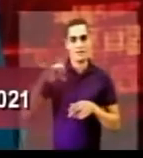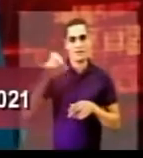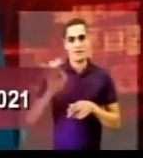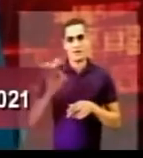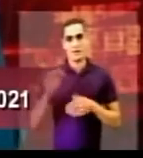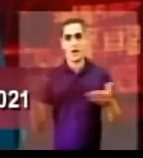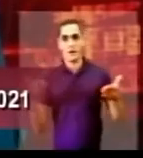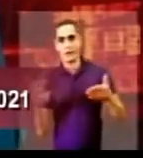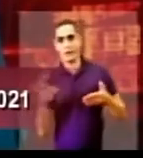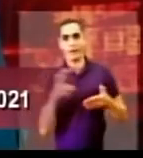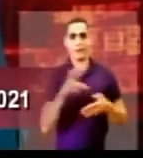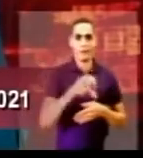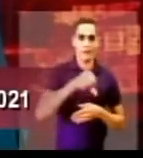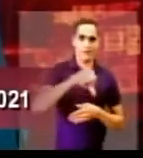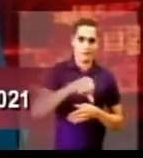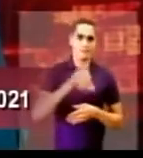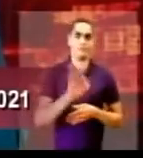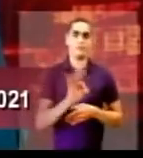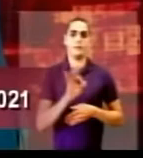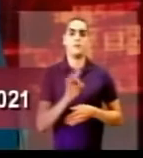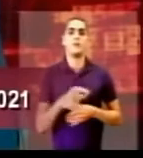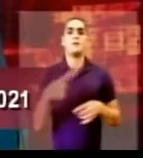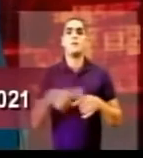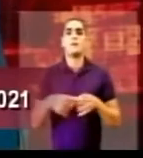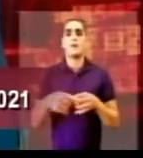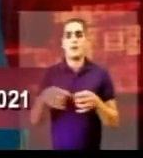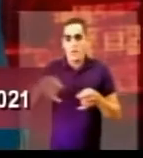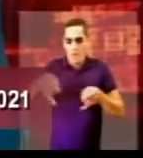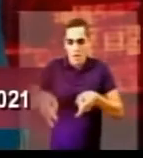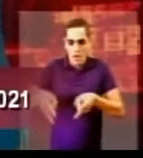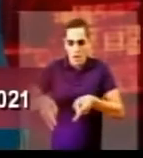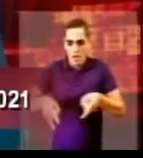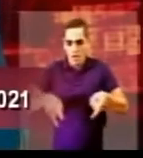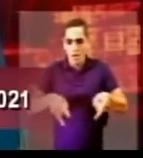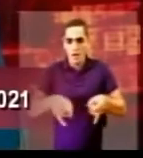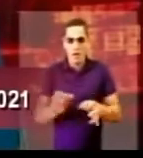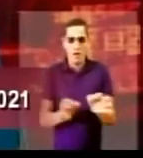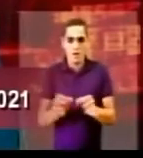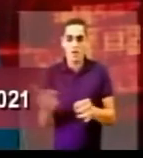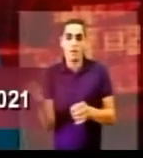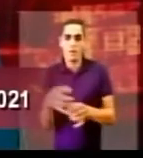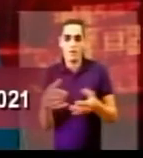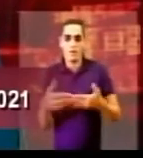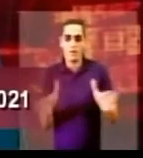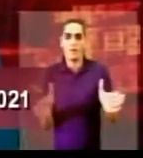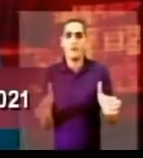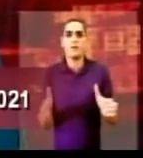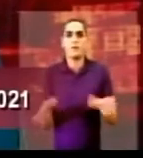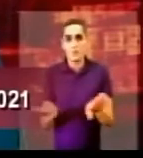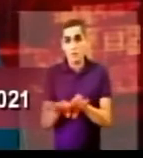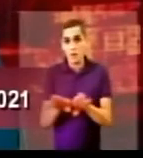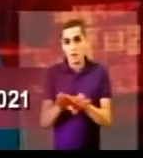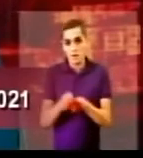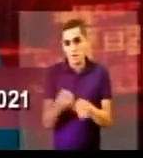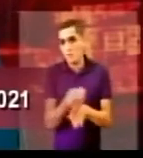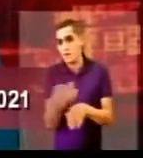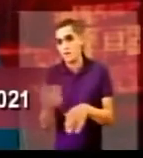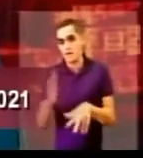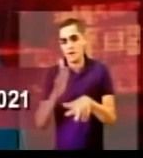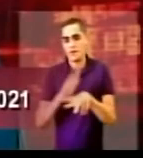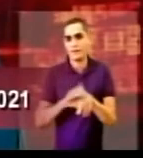com a abertura de leitos, mais a queda da própria quantidade de pacientes.